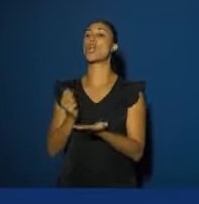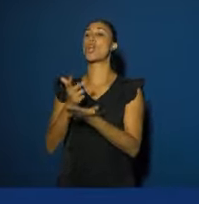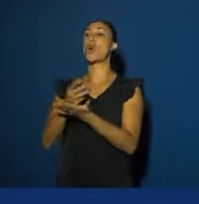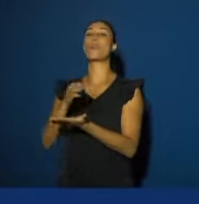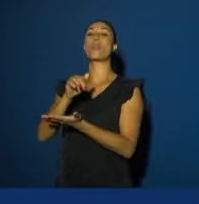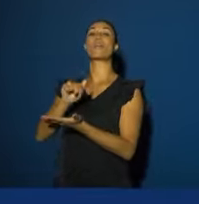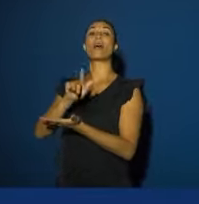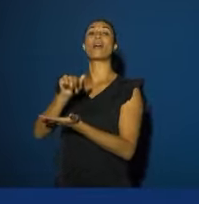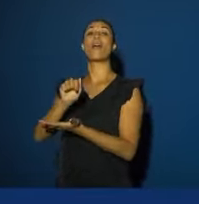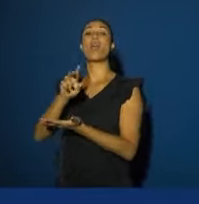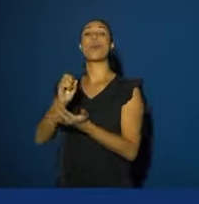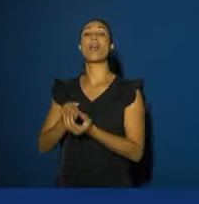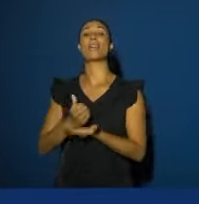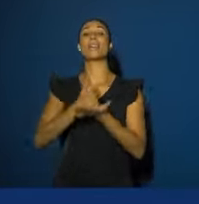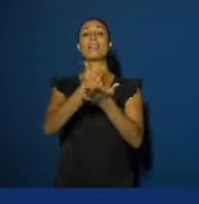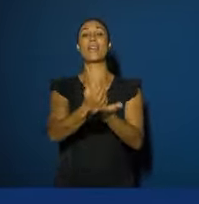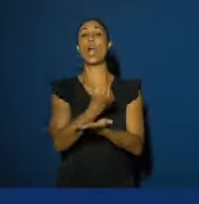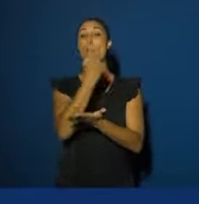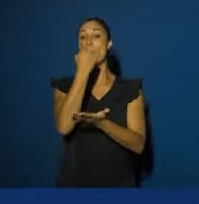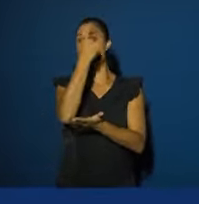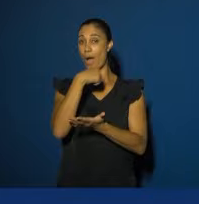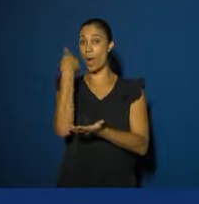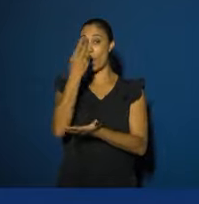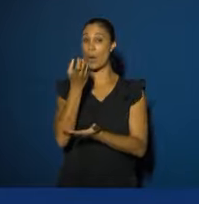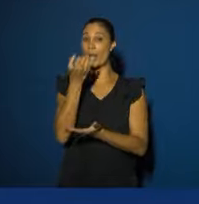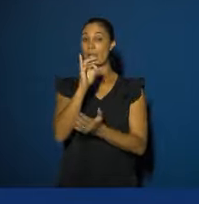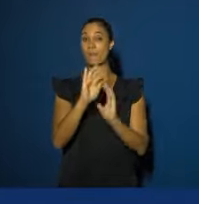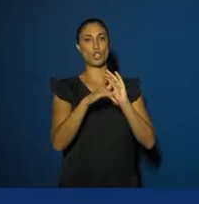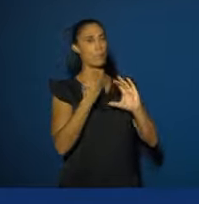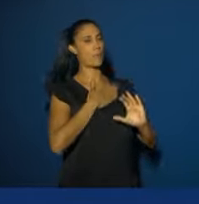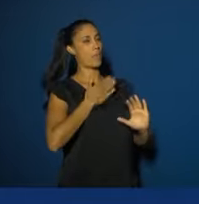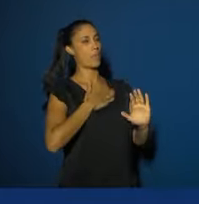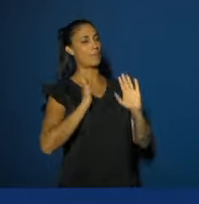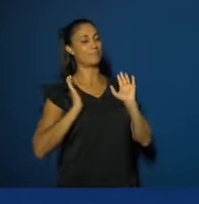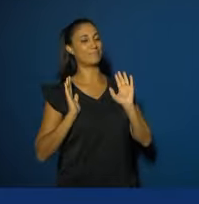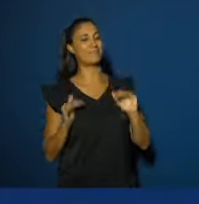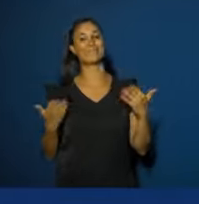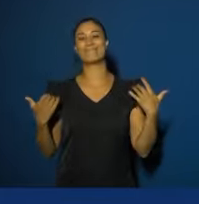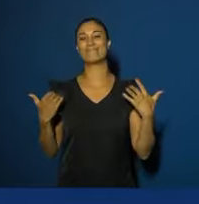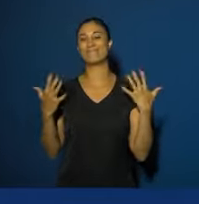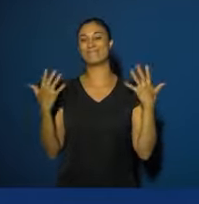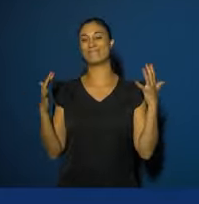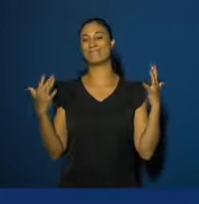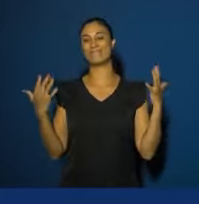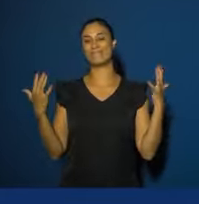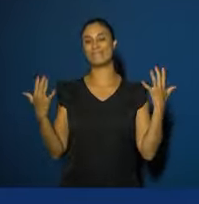entreg 1 hora 2 horas e se for mal servido pode me mandar falar obrigada